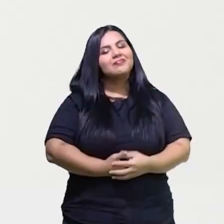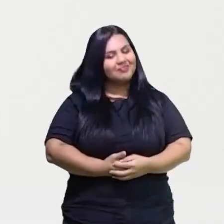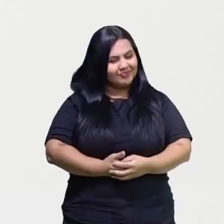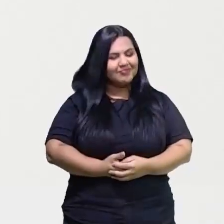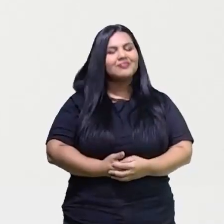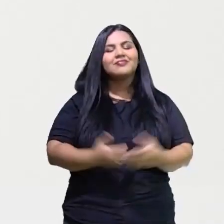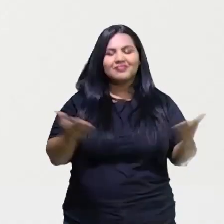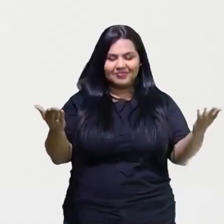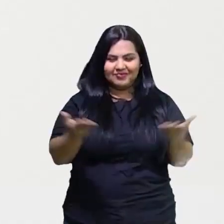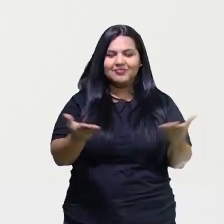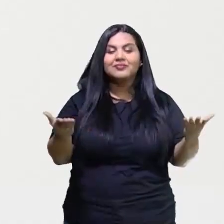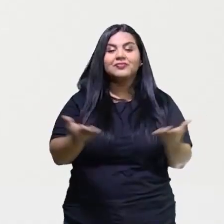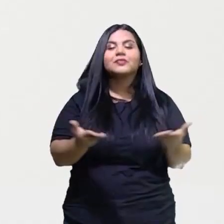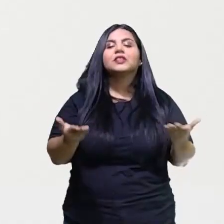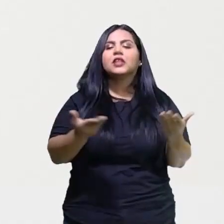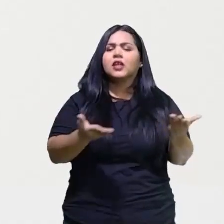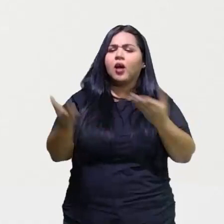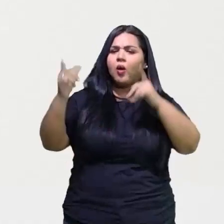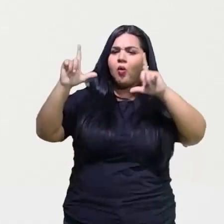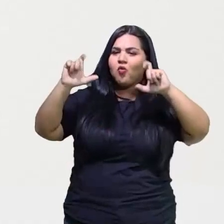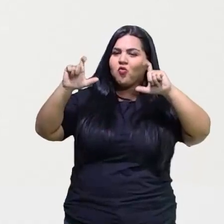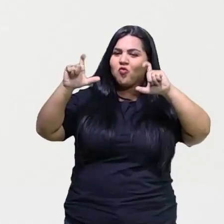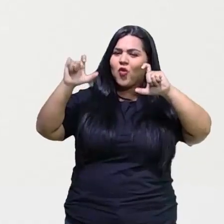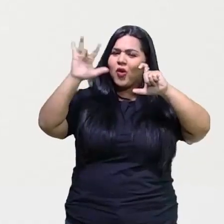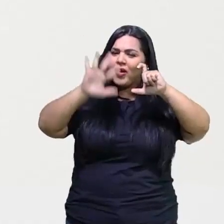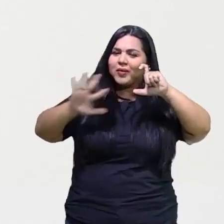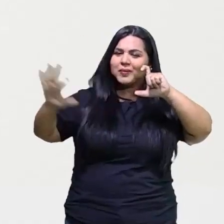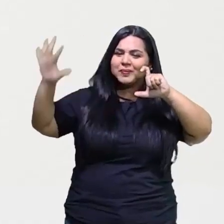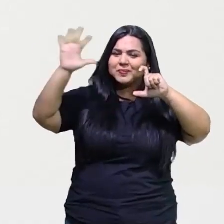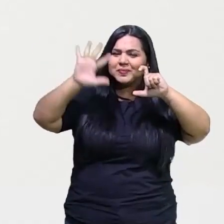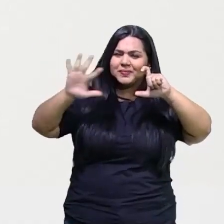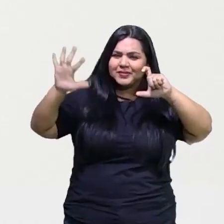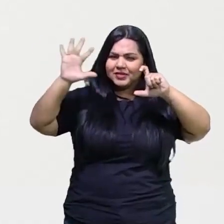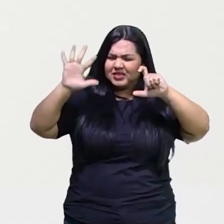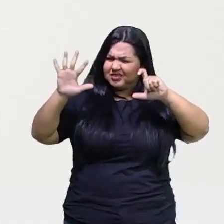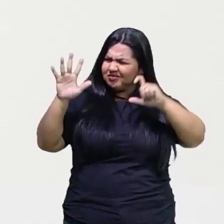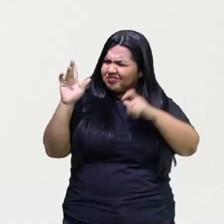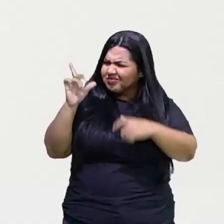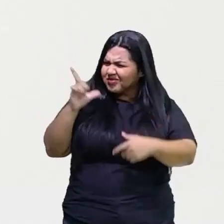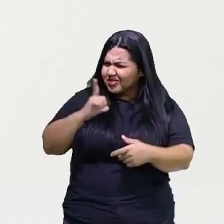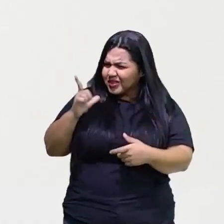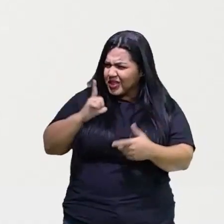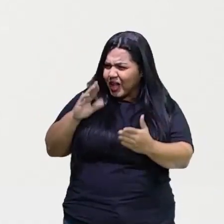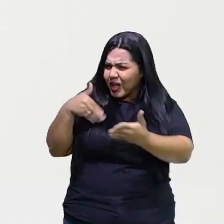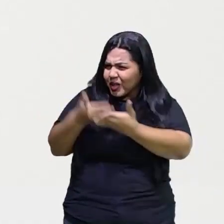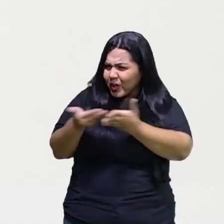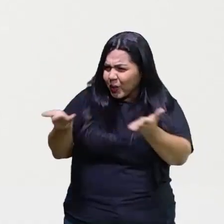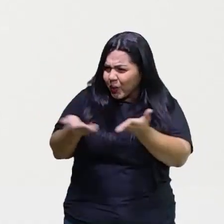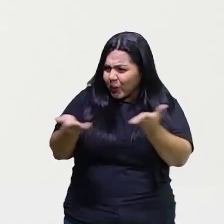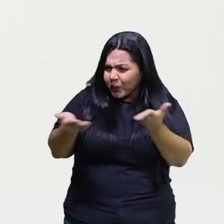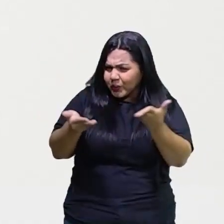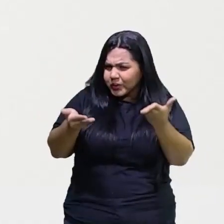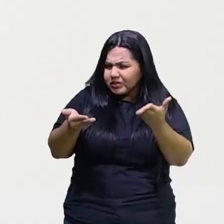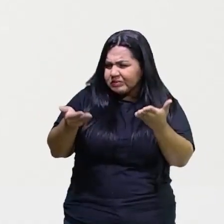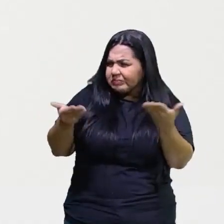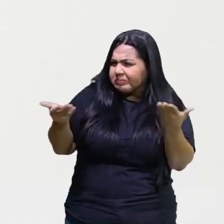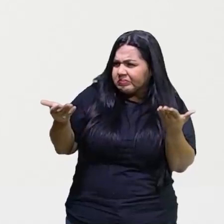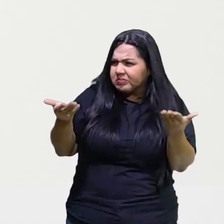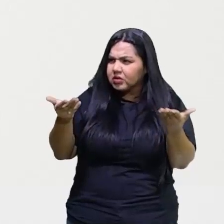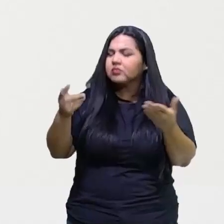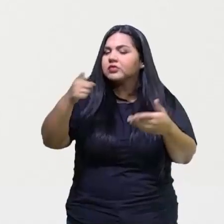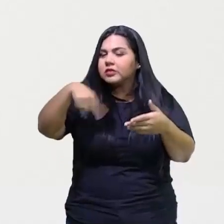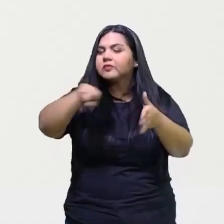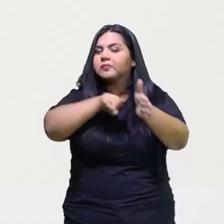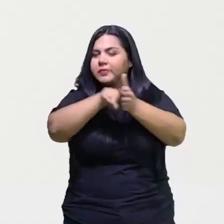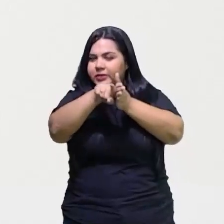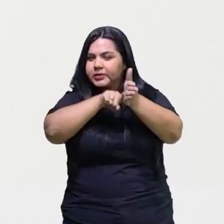Ah, aí sim. Olha a foto do museu. Professor, ainda existe esse prédio? E aí, será que existe? Você vai pesquisar e vai